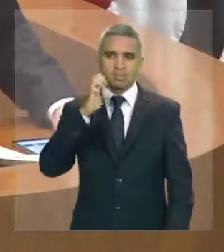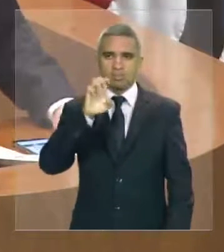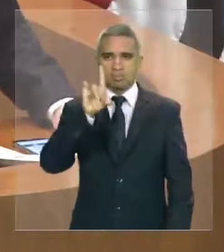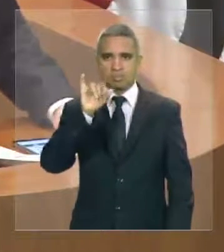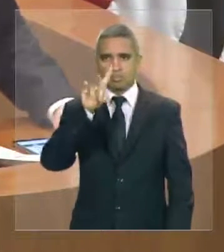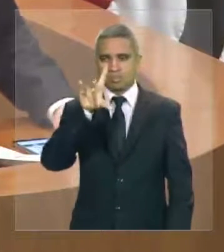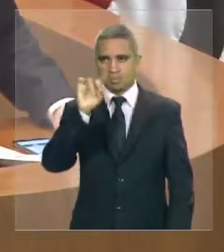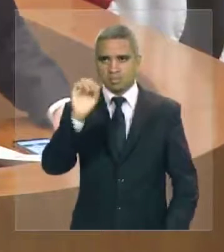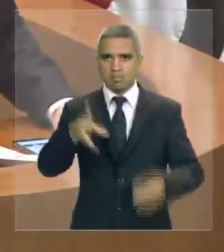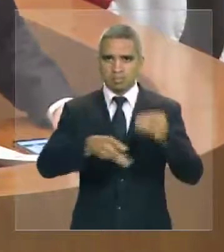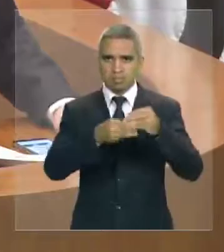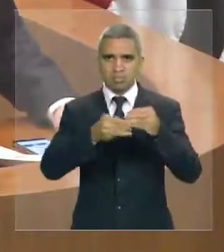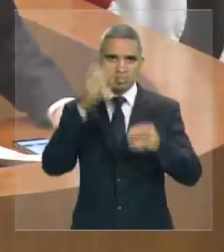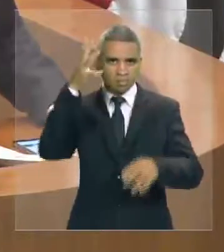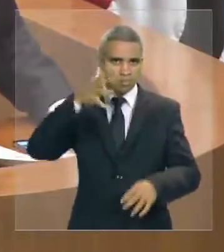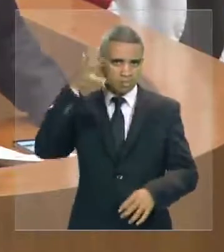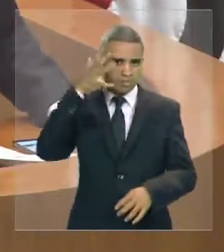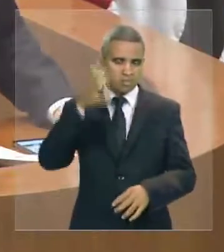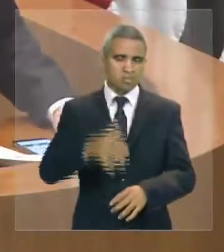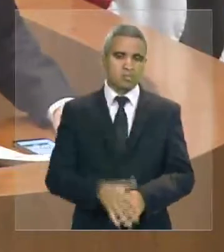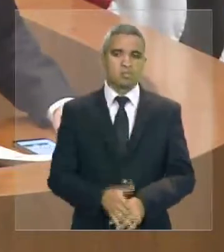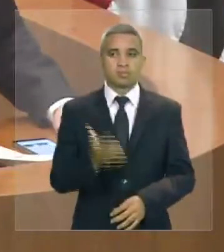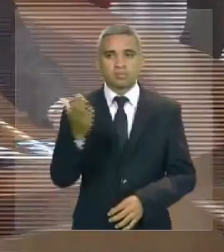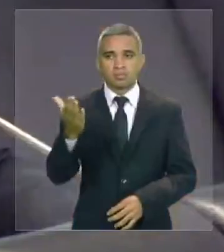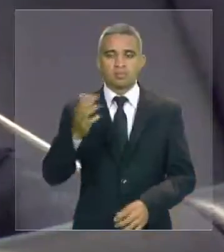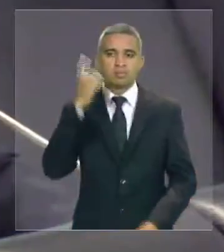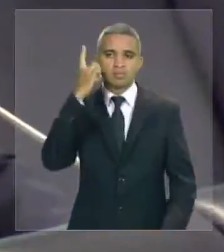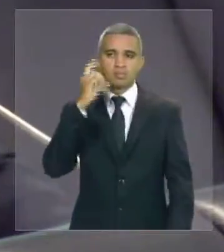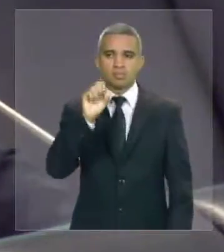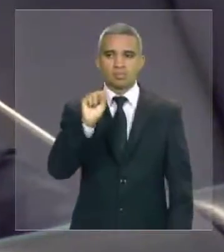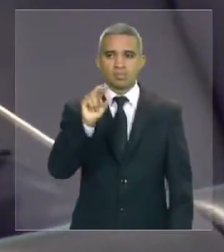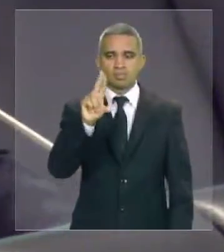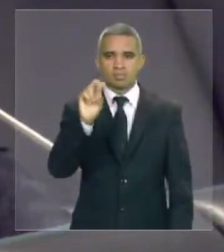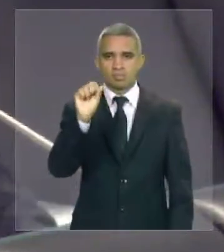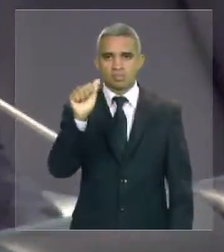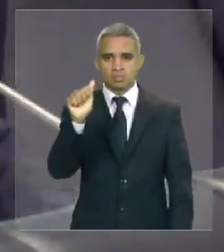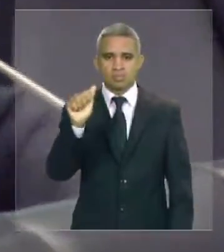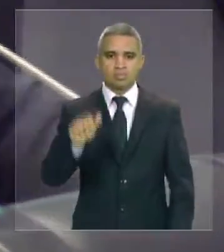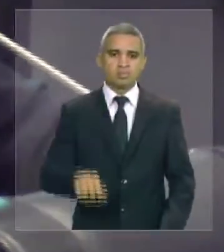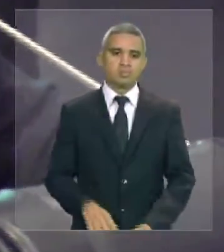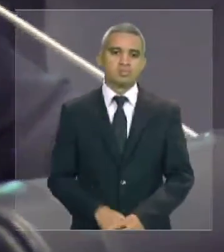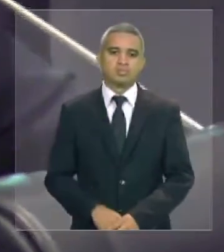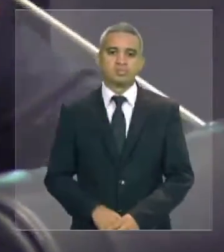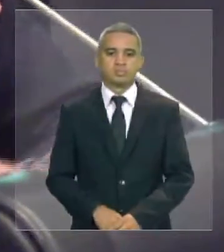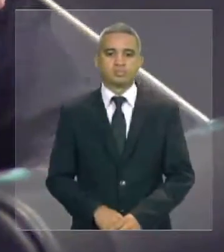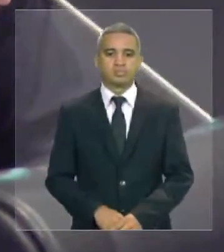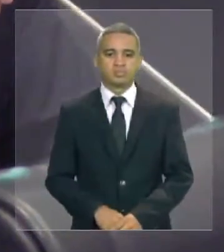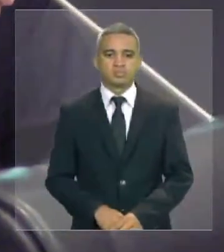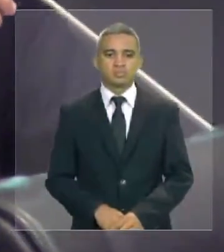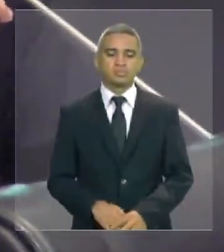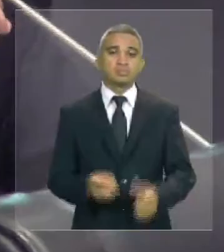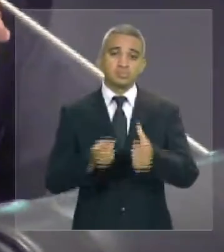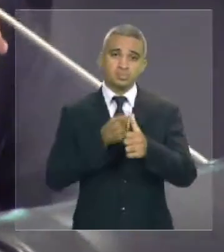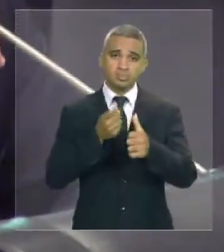Antes de mais nada, deputado Otelino, eu gostaria de lhe parabenizar por ter subido à tribuna e